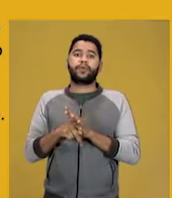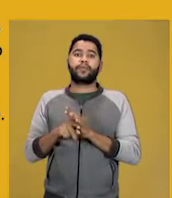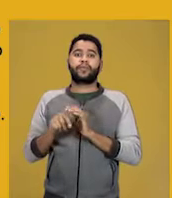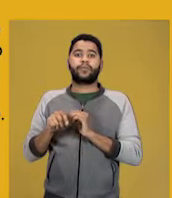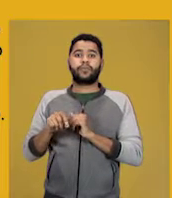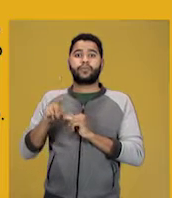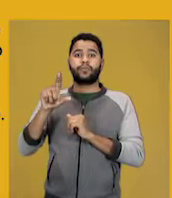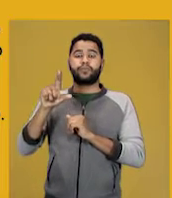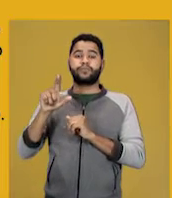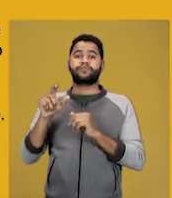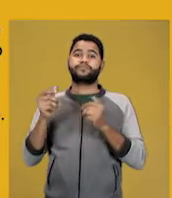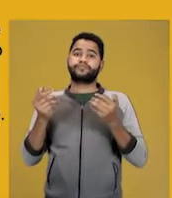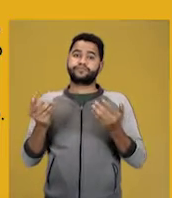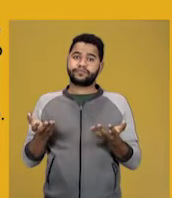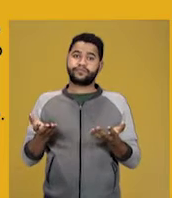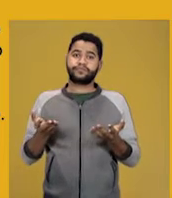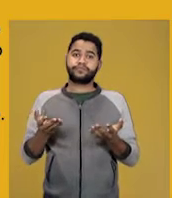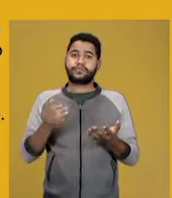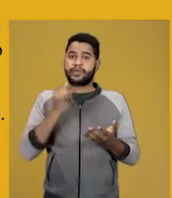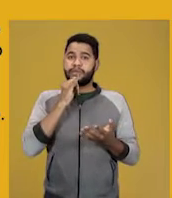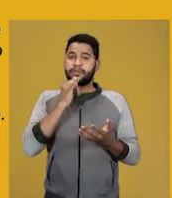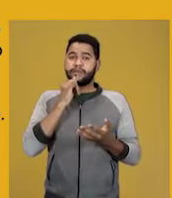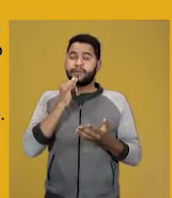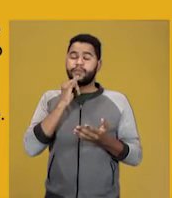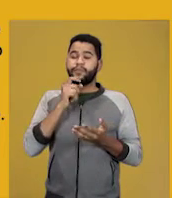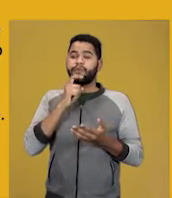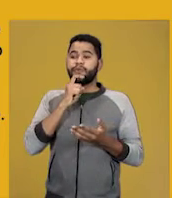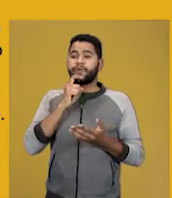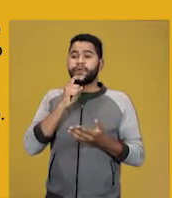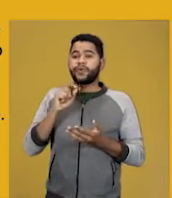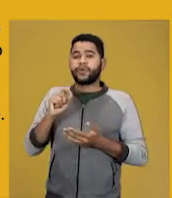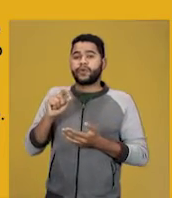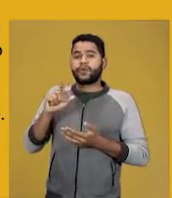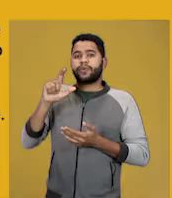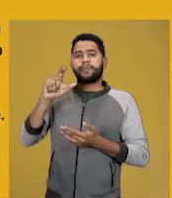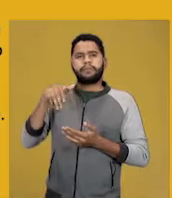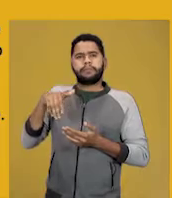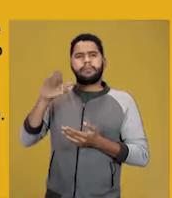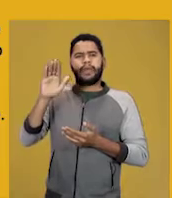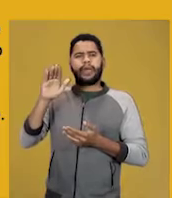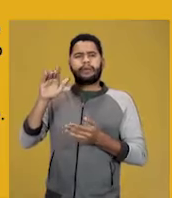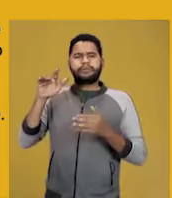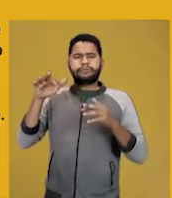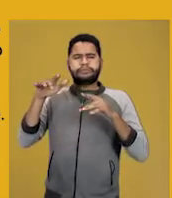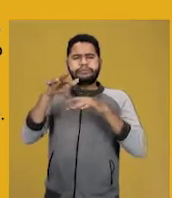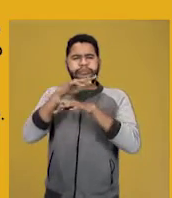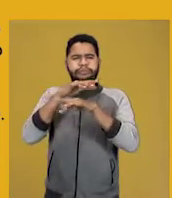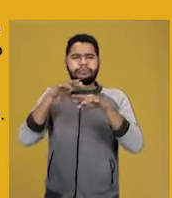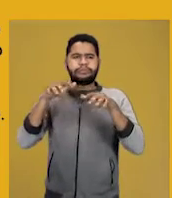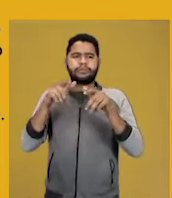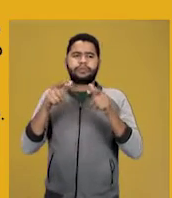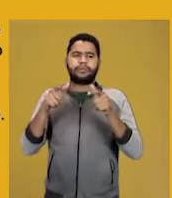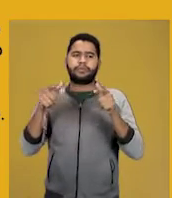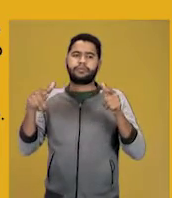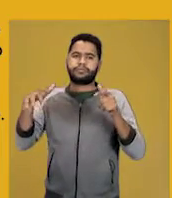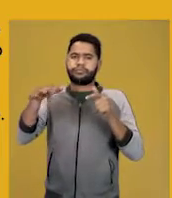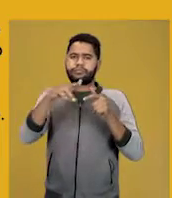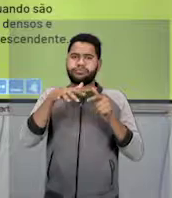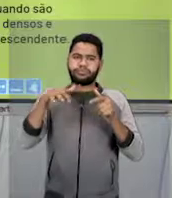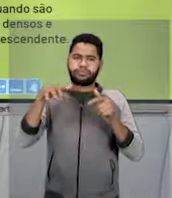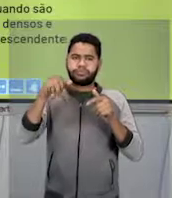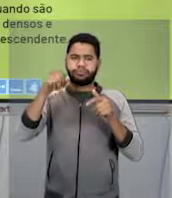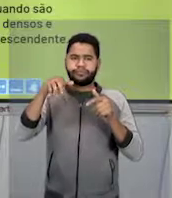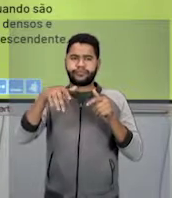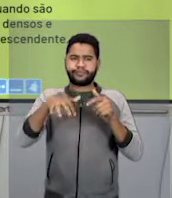ascendente. Por sua vez, quando são resfriados, tornam-se mais densos e sofrem um deslocamento descendente.